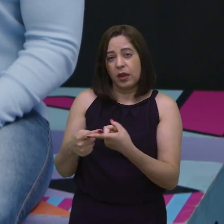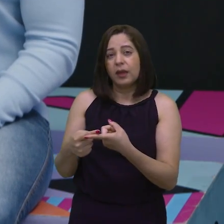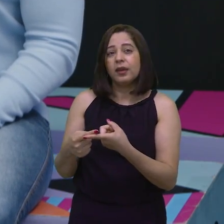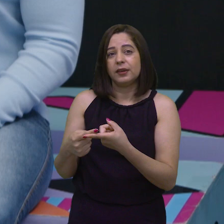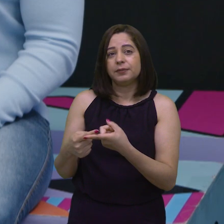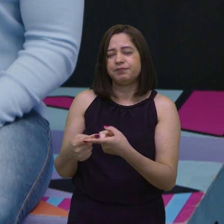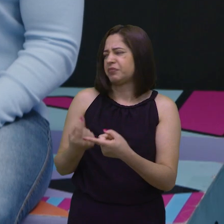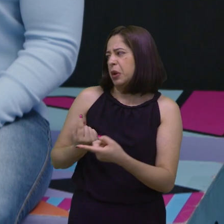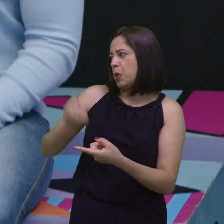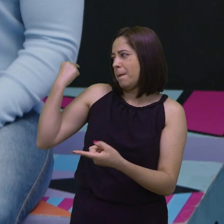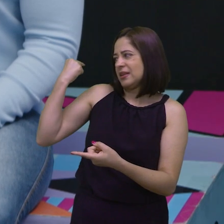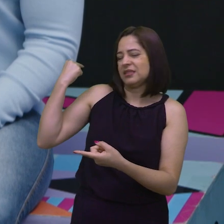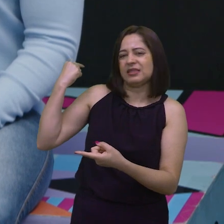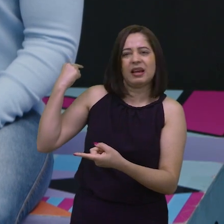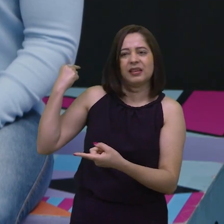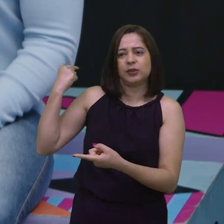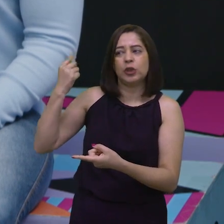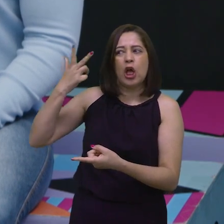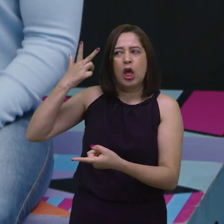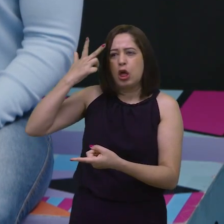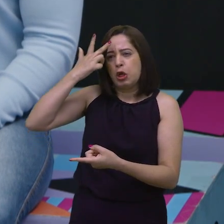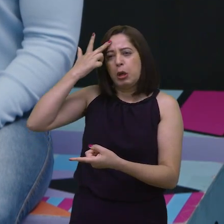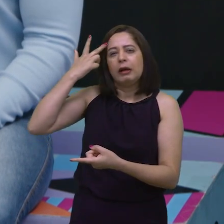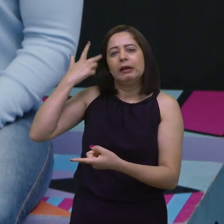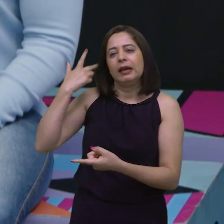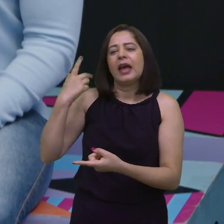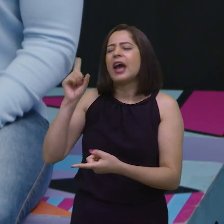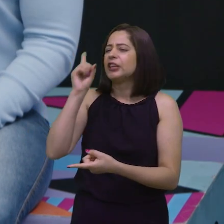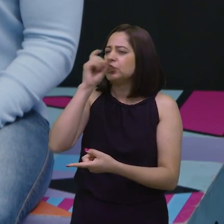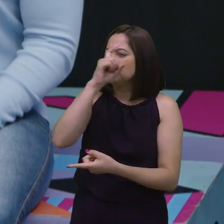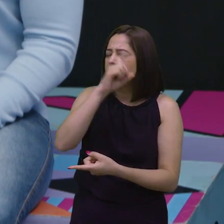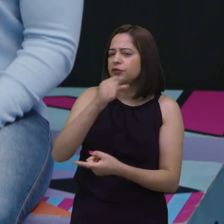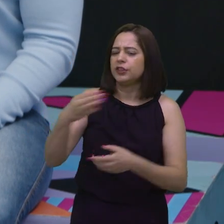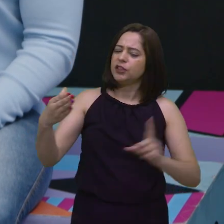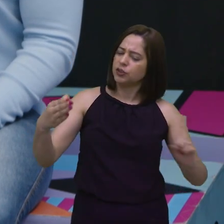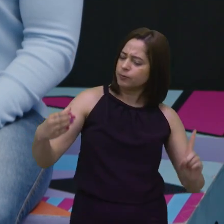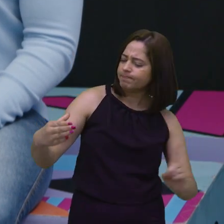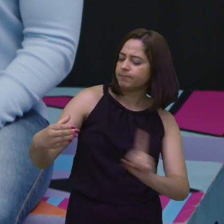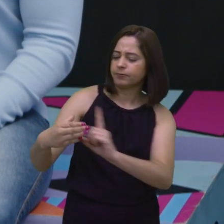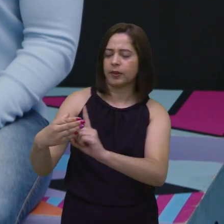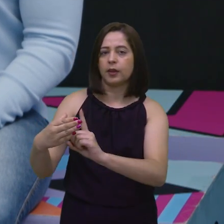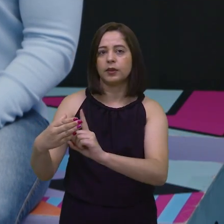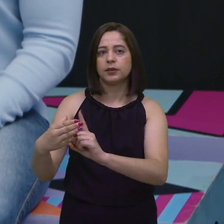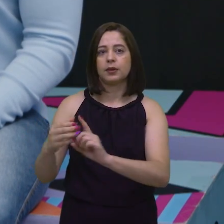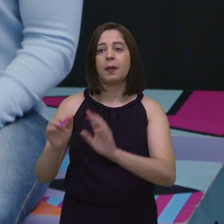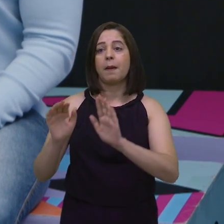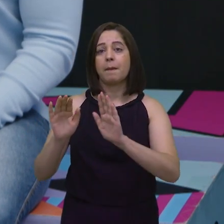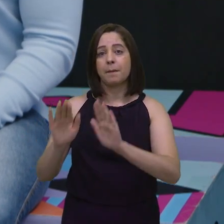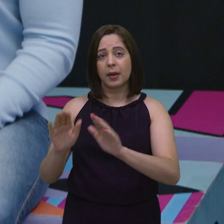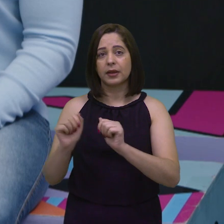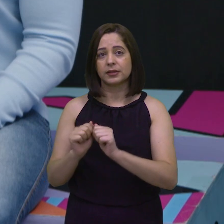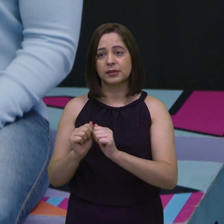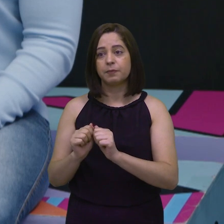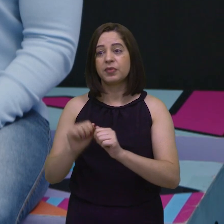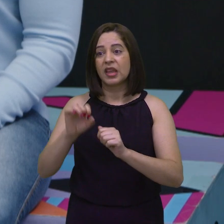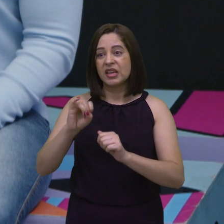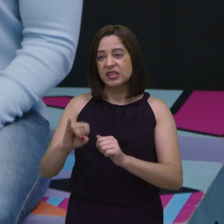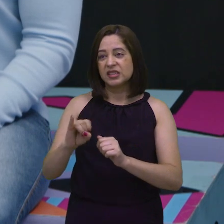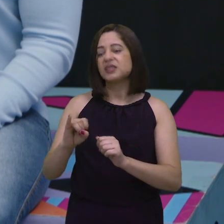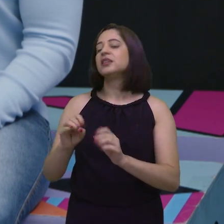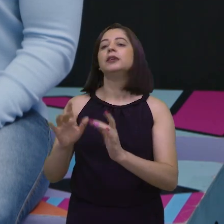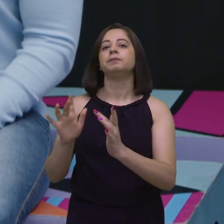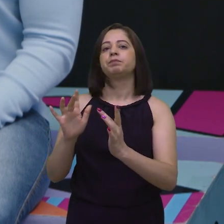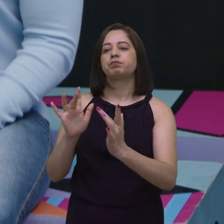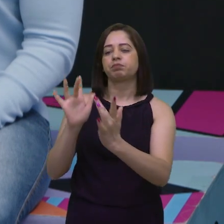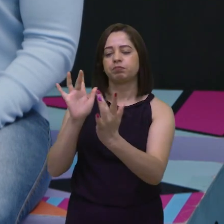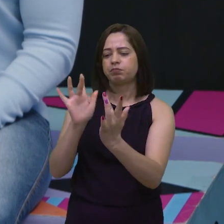porque não era comum na época, né? Era outro método, enfim. Independente disso, o que acontece? Esse